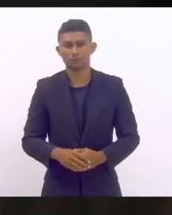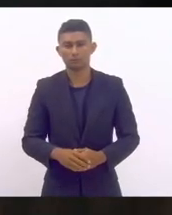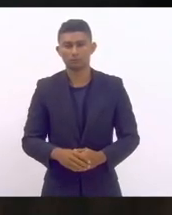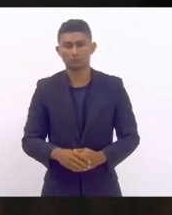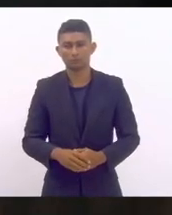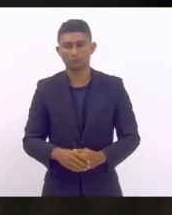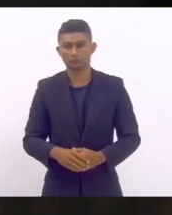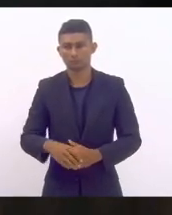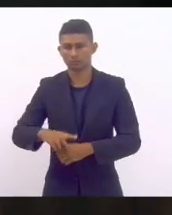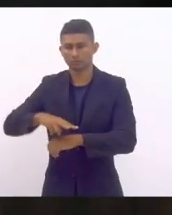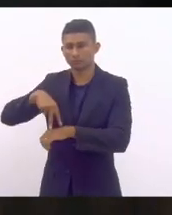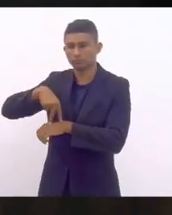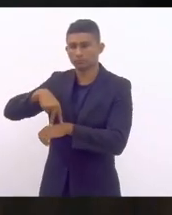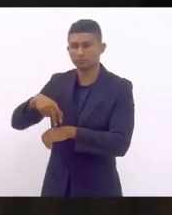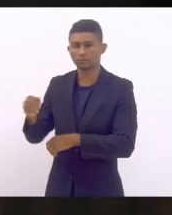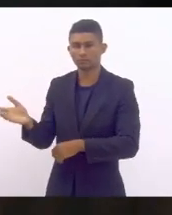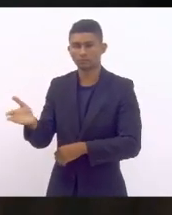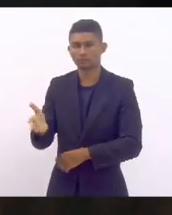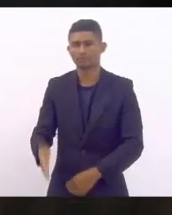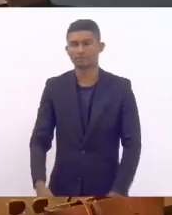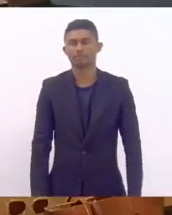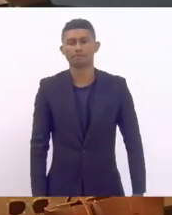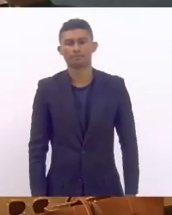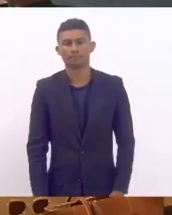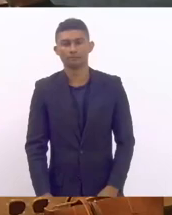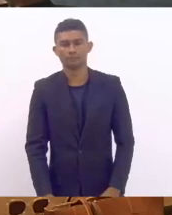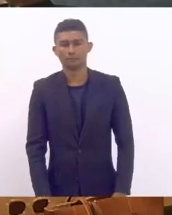dá para usar a Tribuna por favor